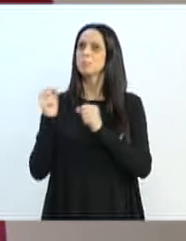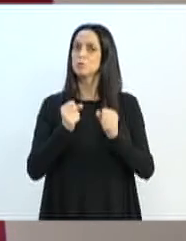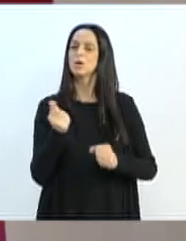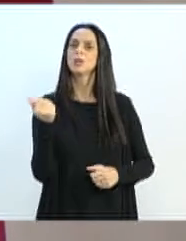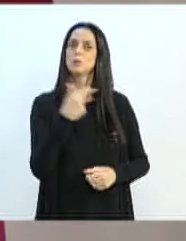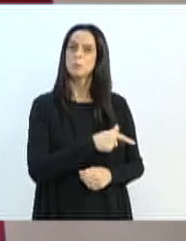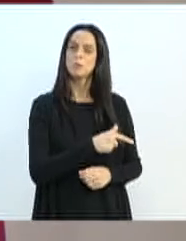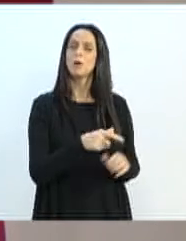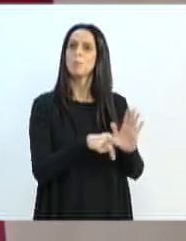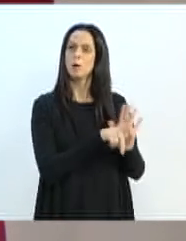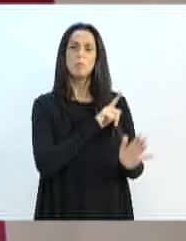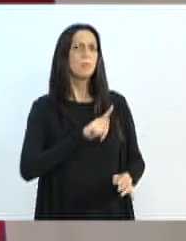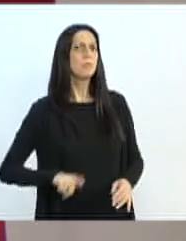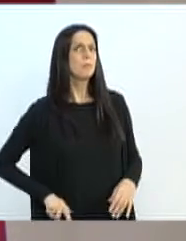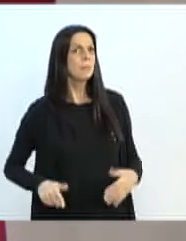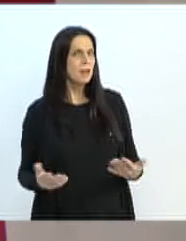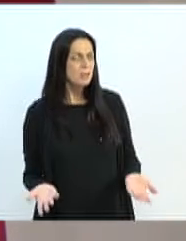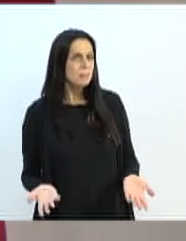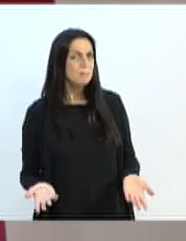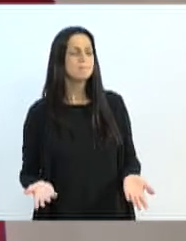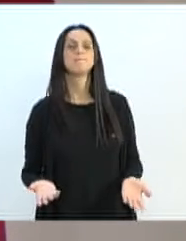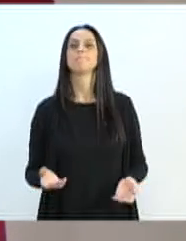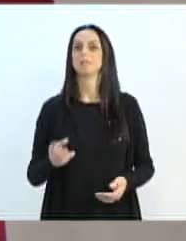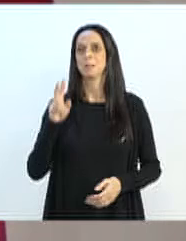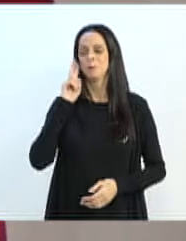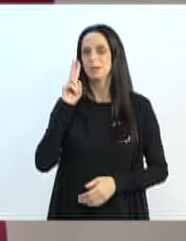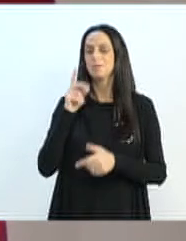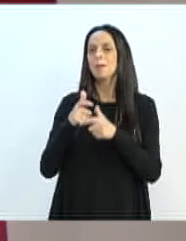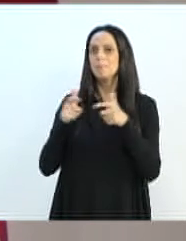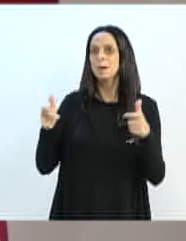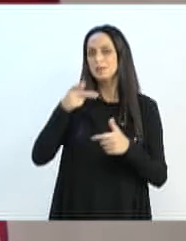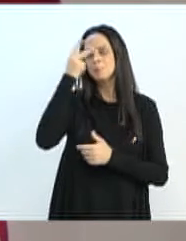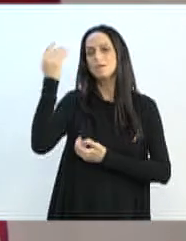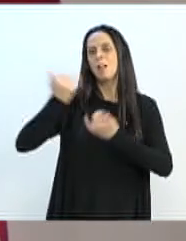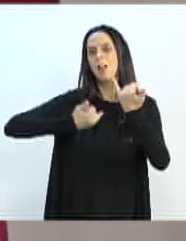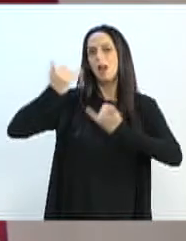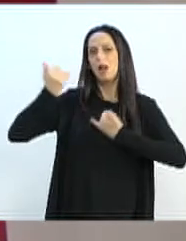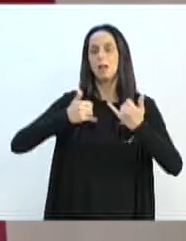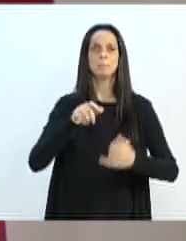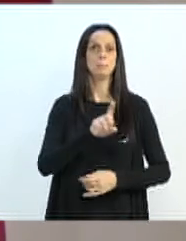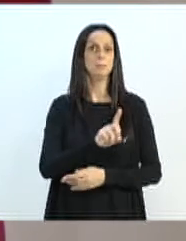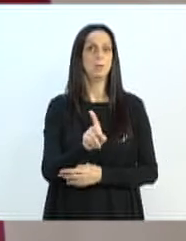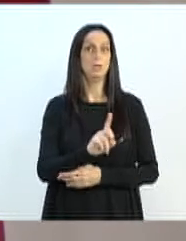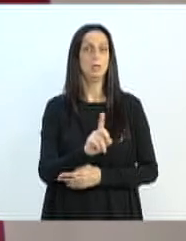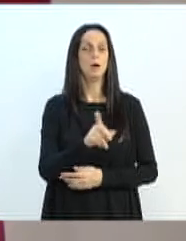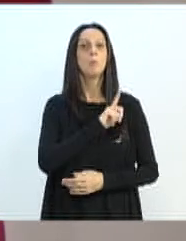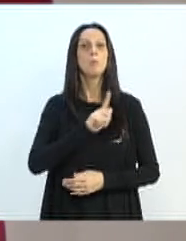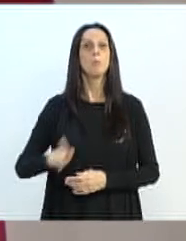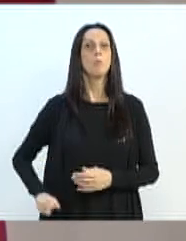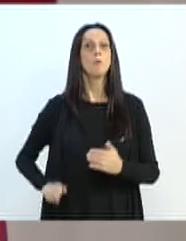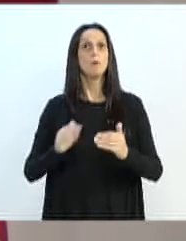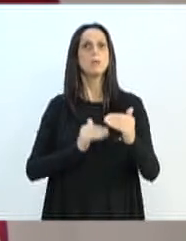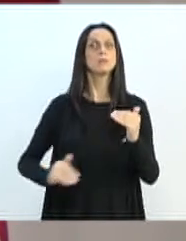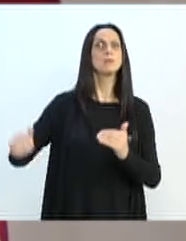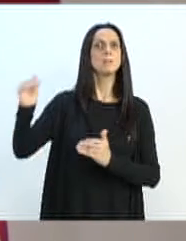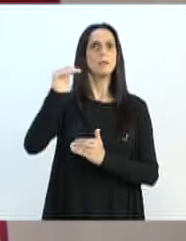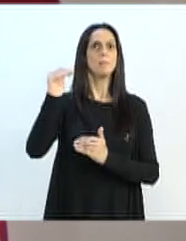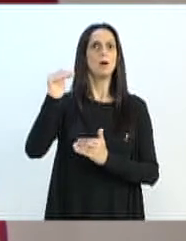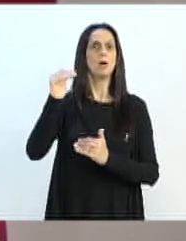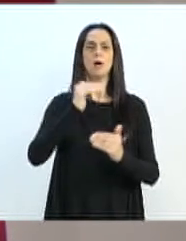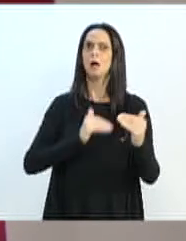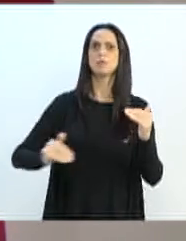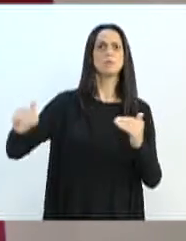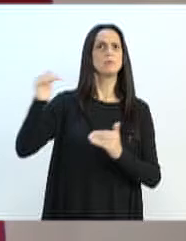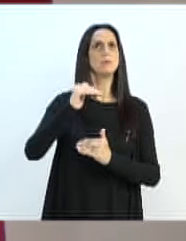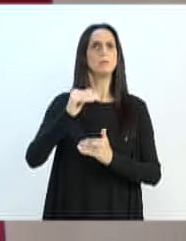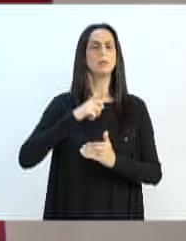próprio governo? E daí, uma parcela grande das pessoas disseram que não, que o governo deve ter mais poder sobre as crianças do que os